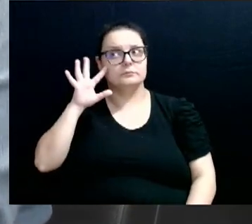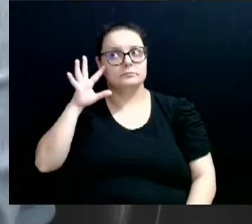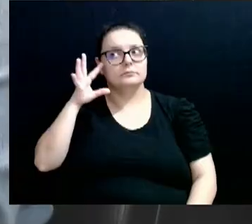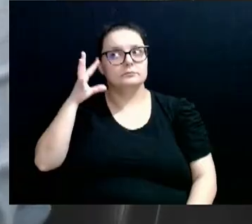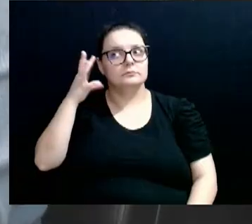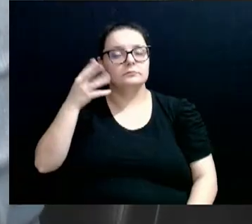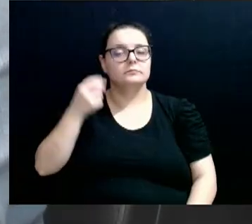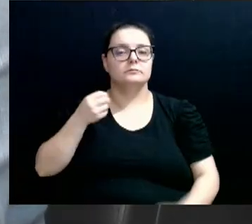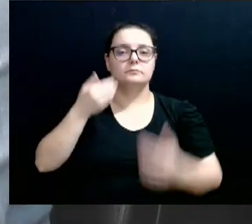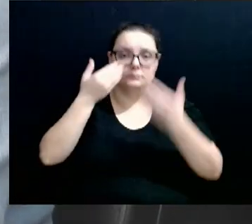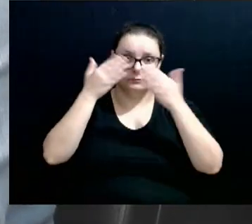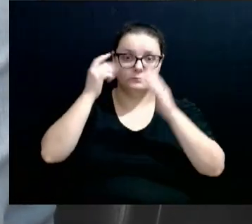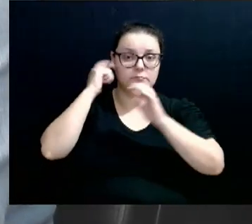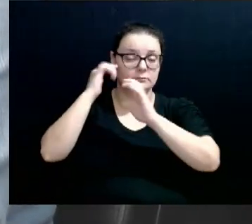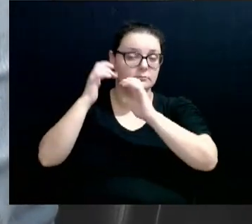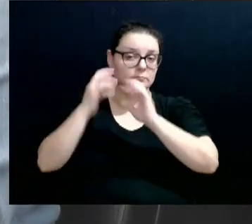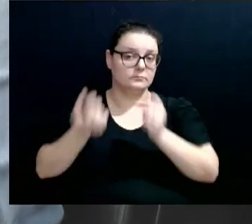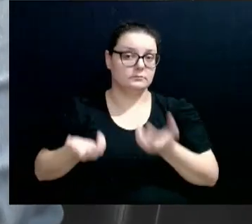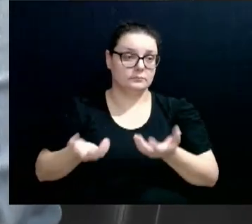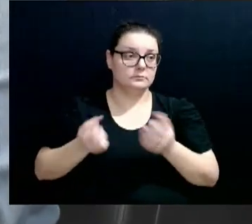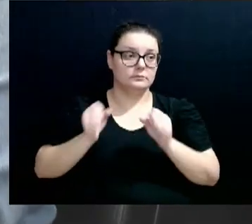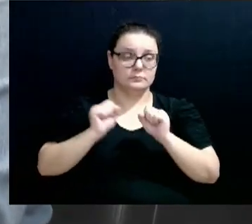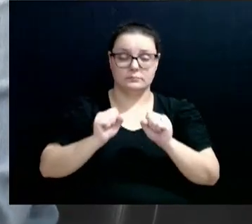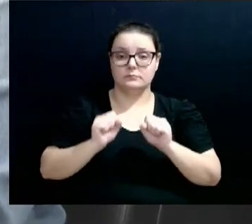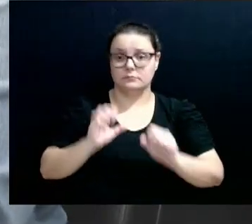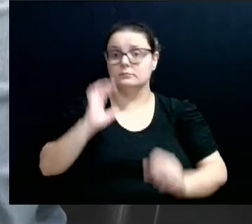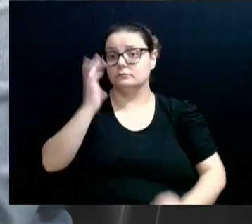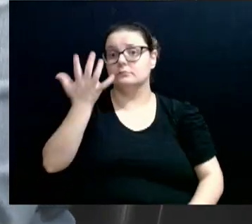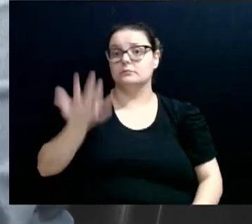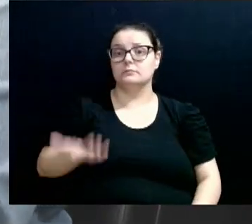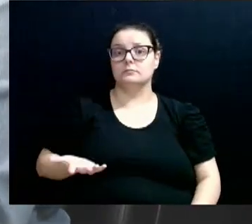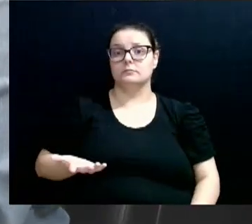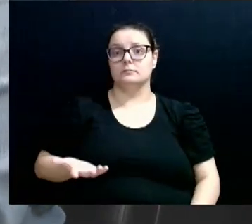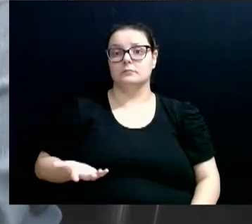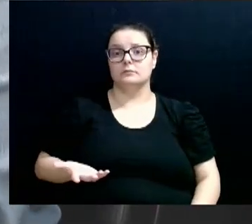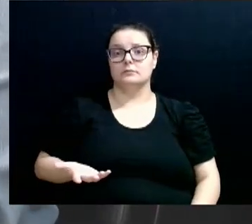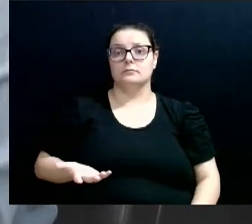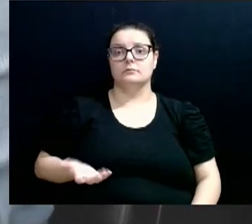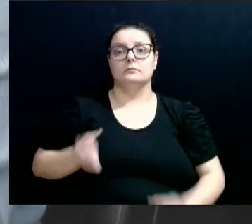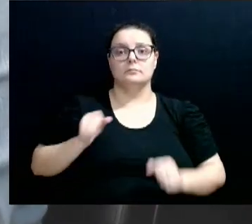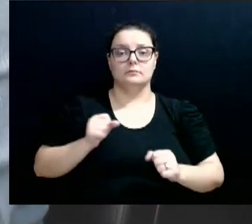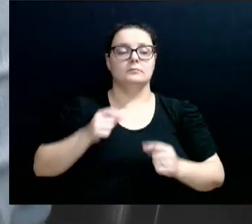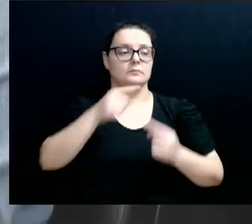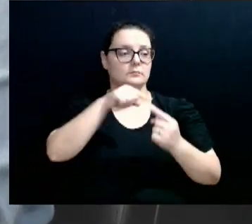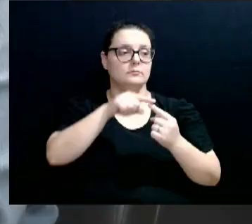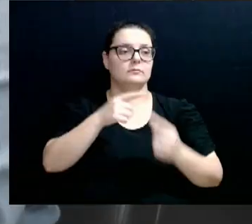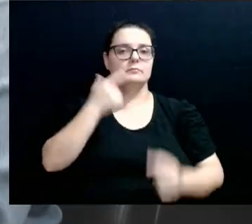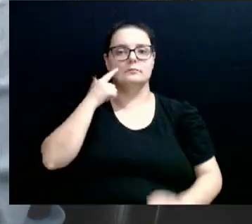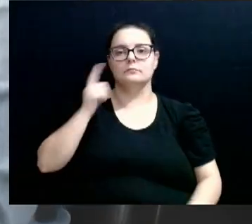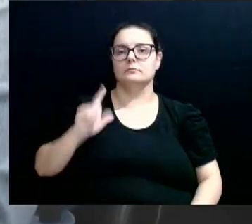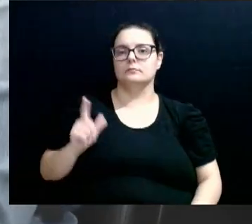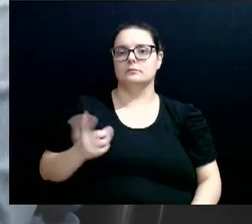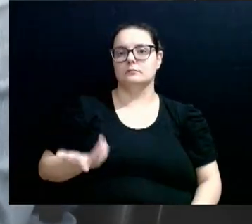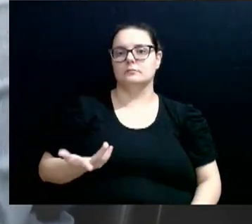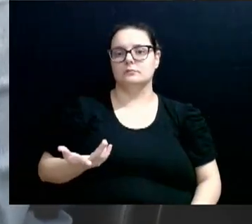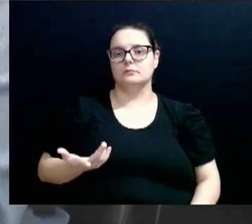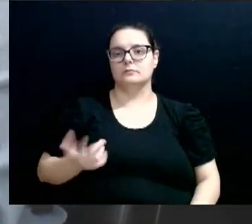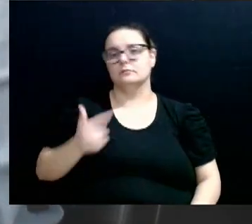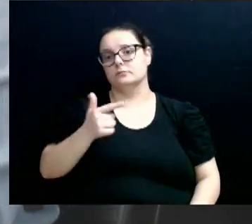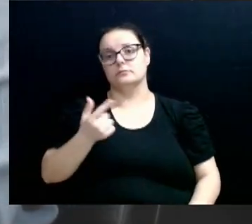pensando que isso era algo que eu poderia almejar. Claro que eu não tinha as condições para isso, mas eu